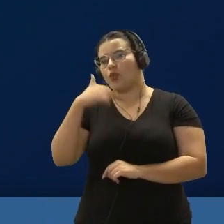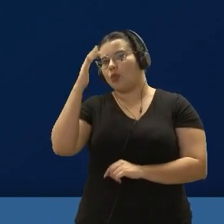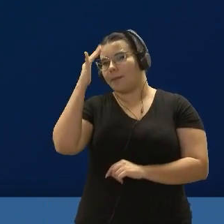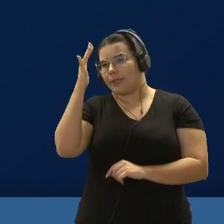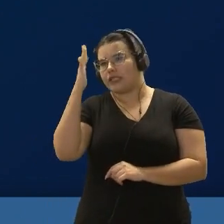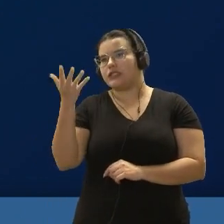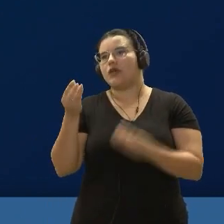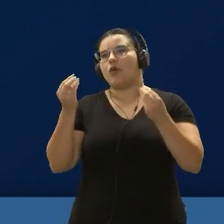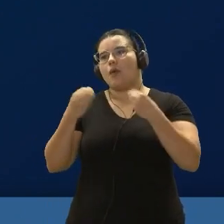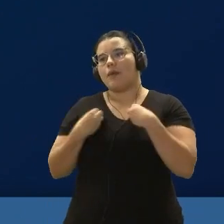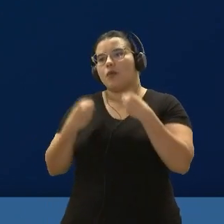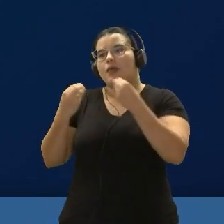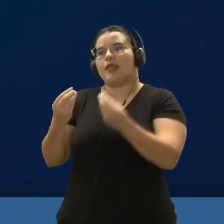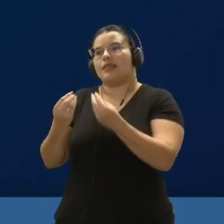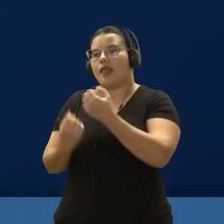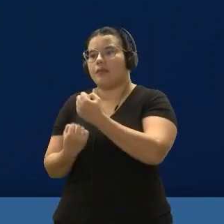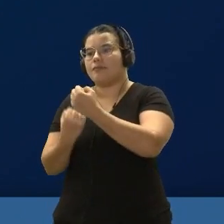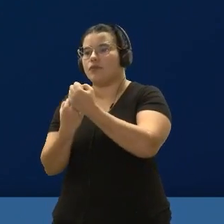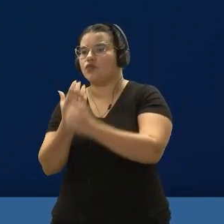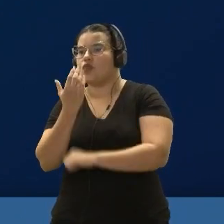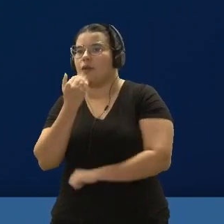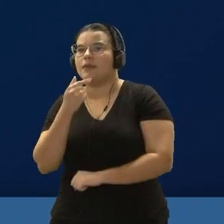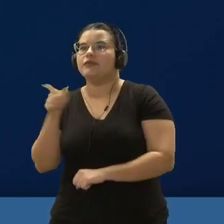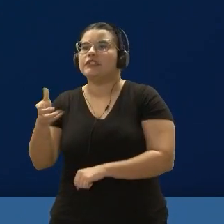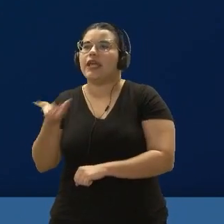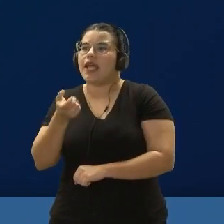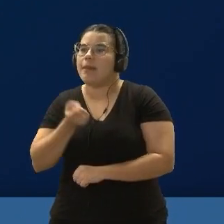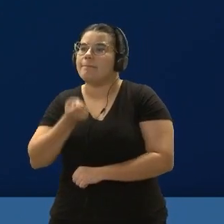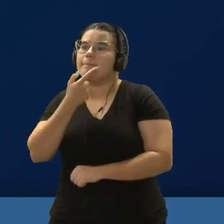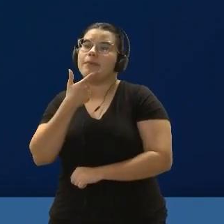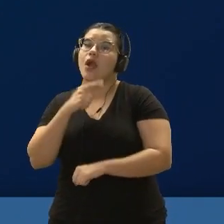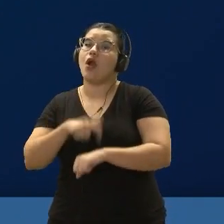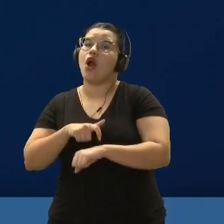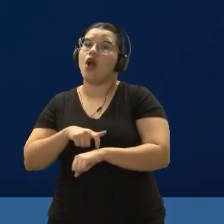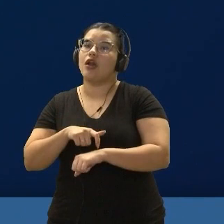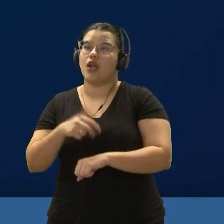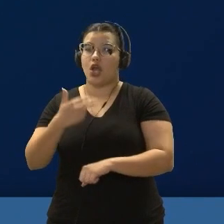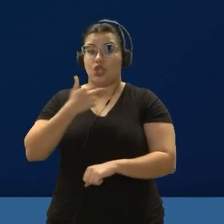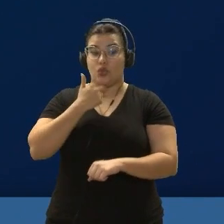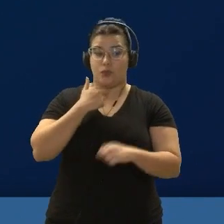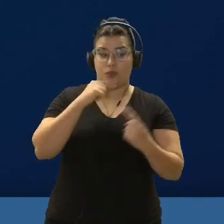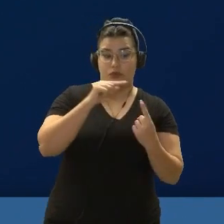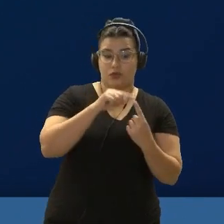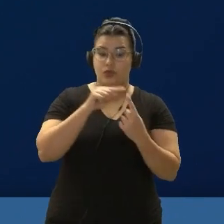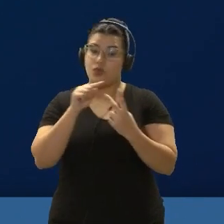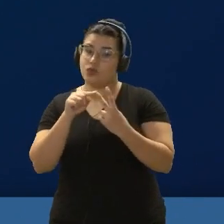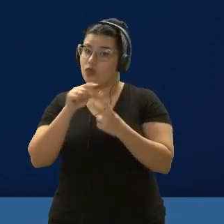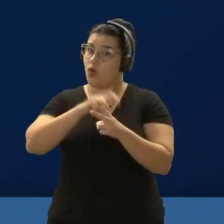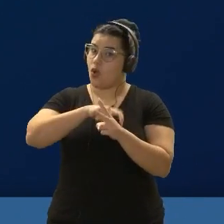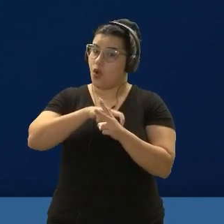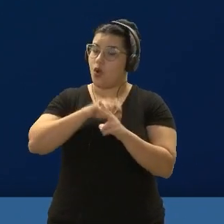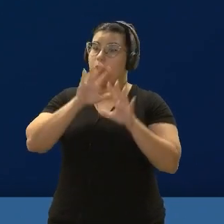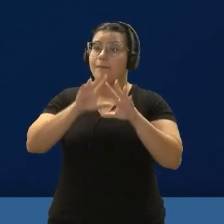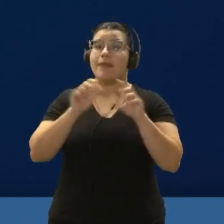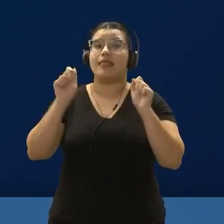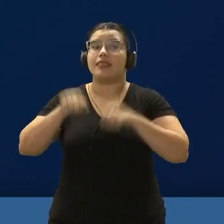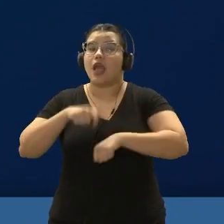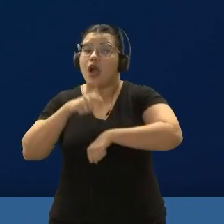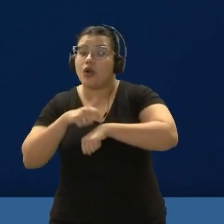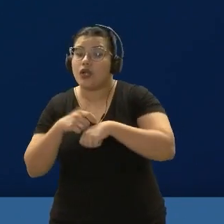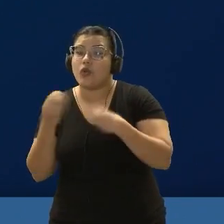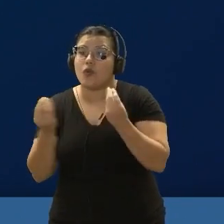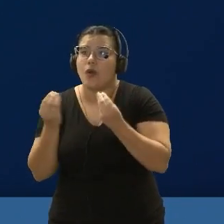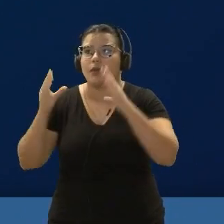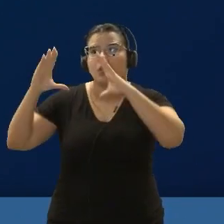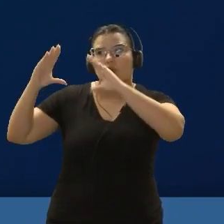dar uma suplementação. Que horas você quer usar? Só não pode ser nesse horário ou nesse horário. A gente pode suplementar que horário? É mais